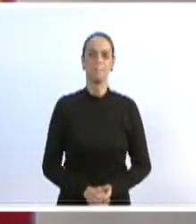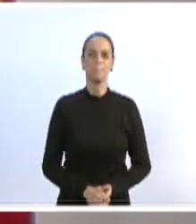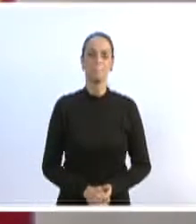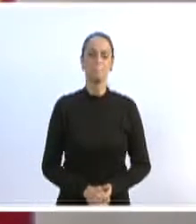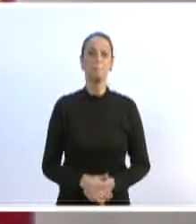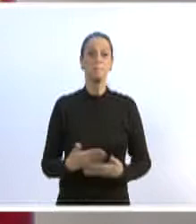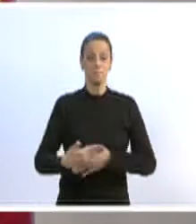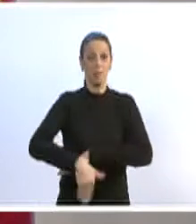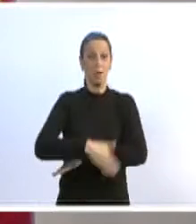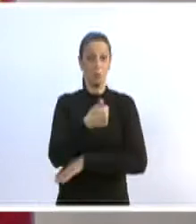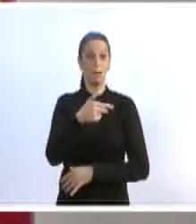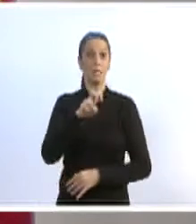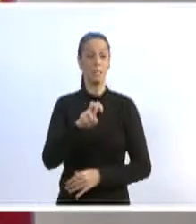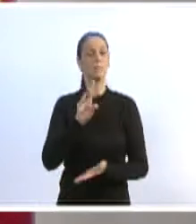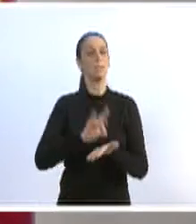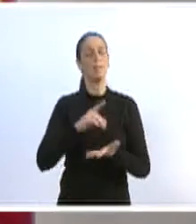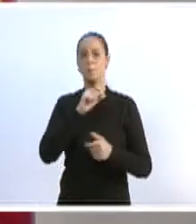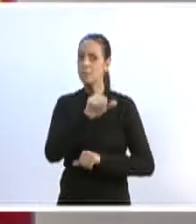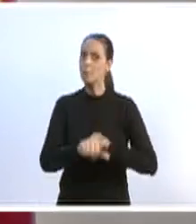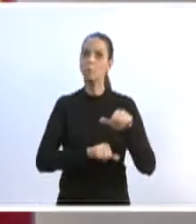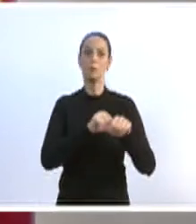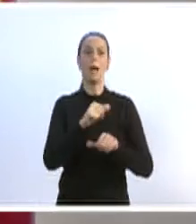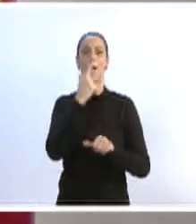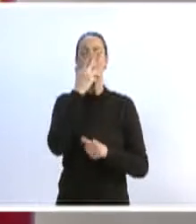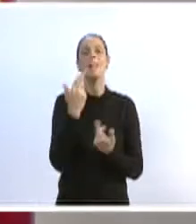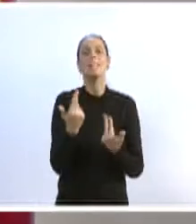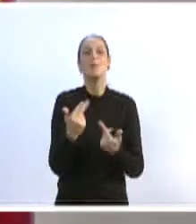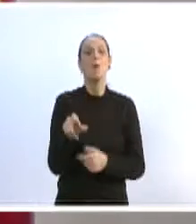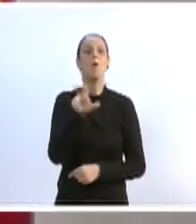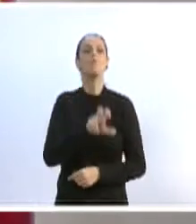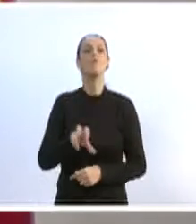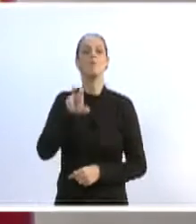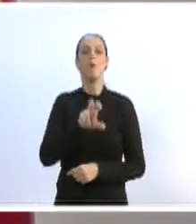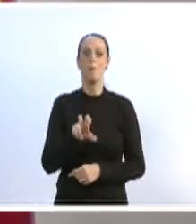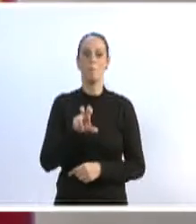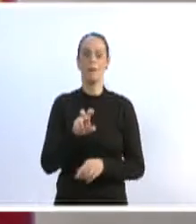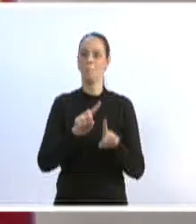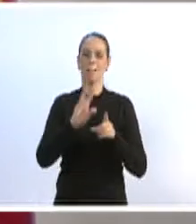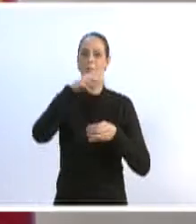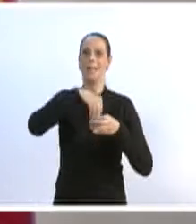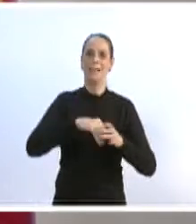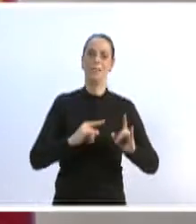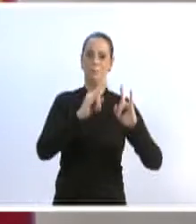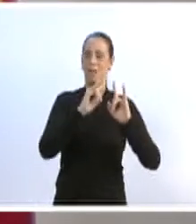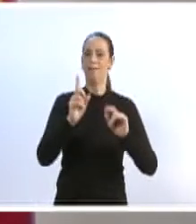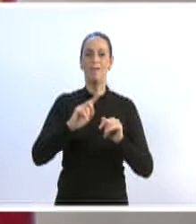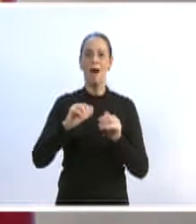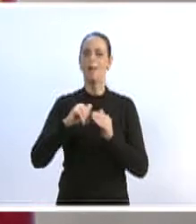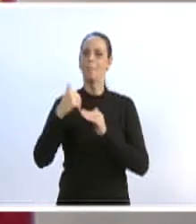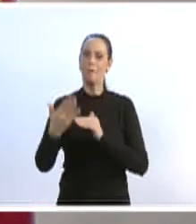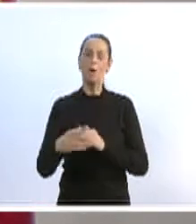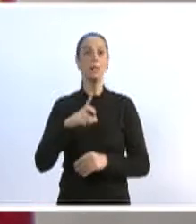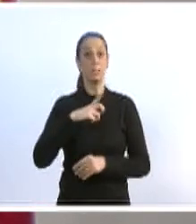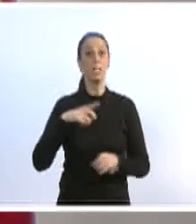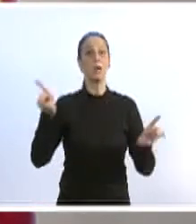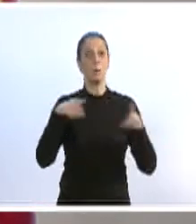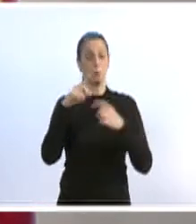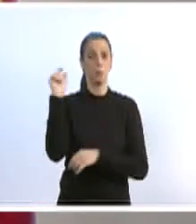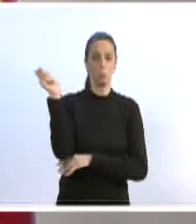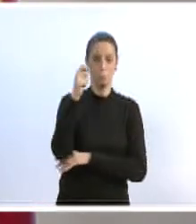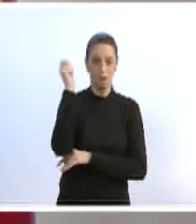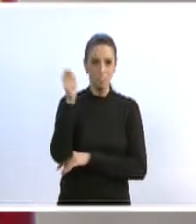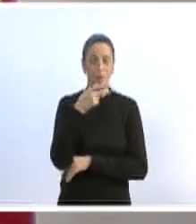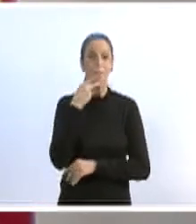tem que se transformar num shopping a céu aberto tenho a música gaúcha que deixe no fandango